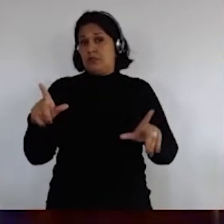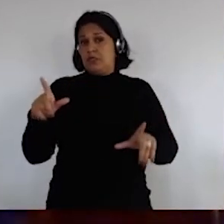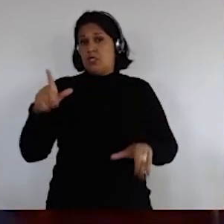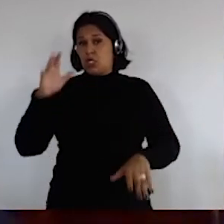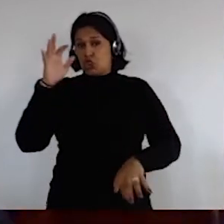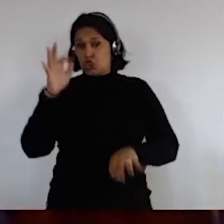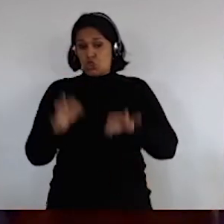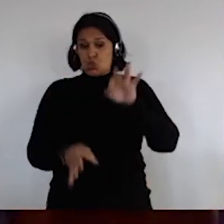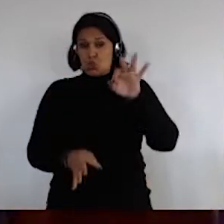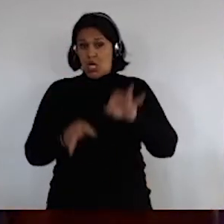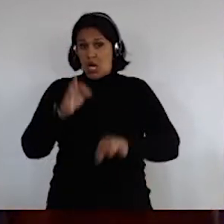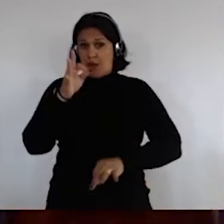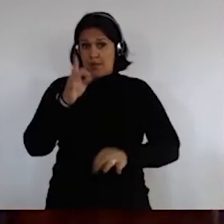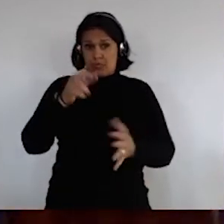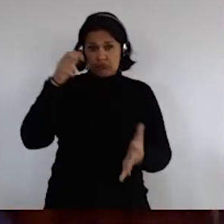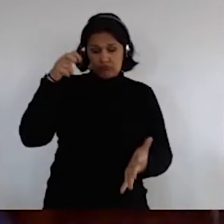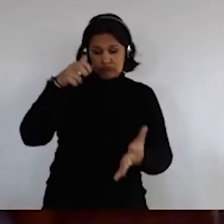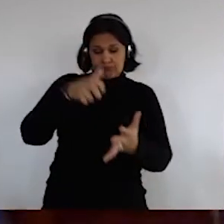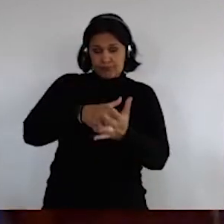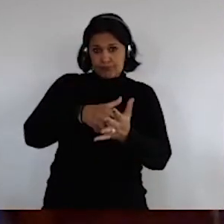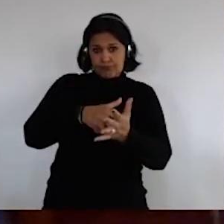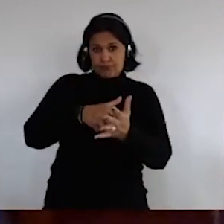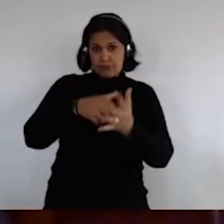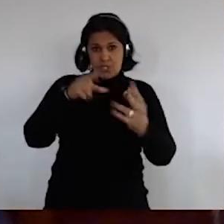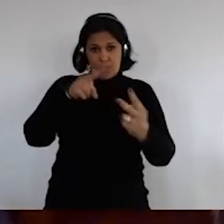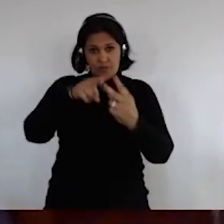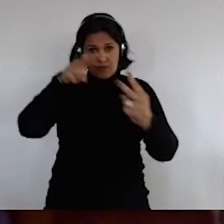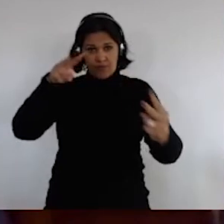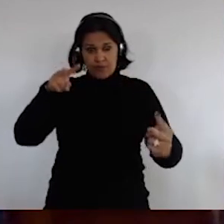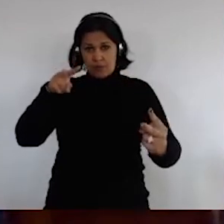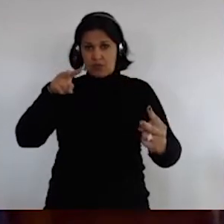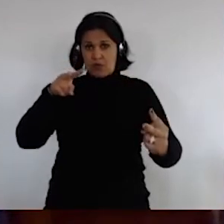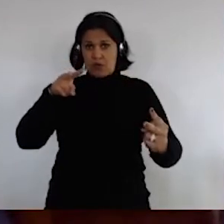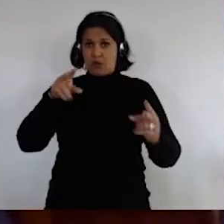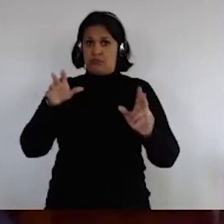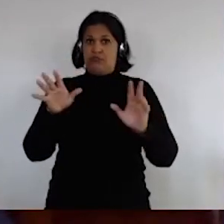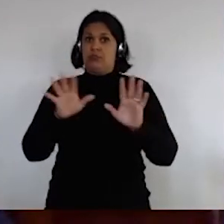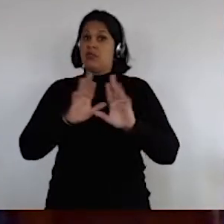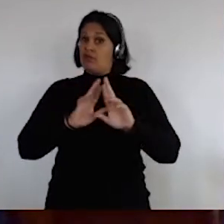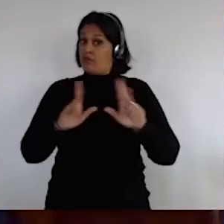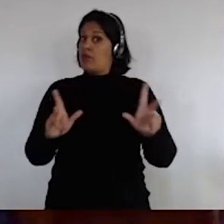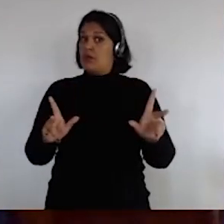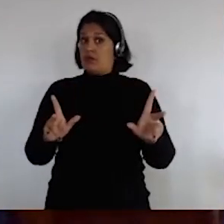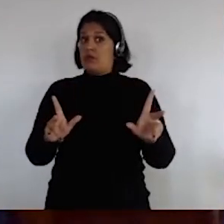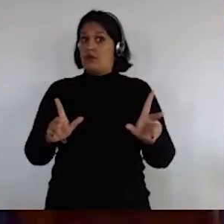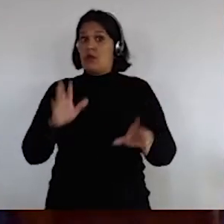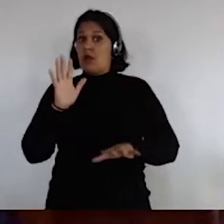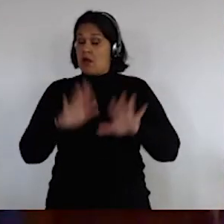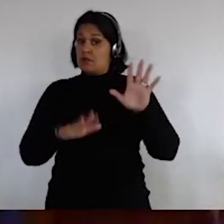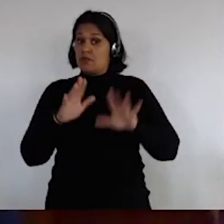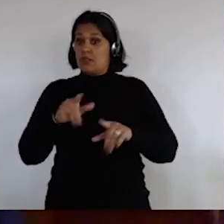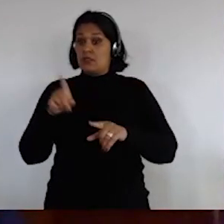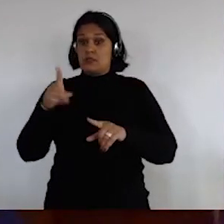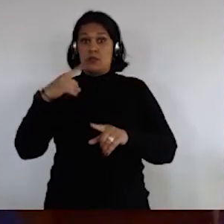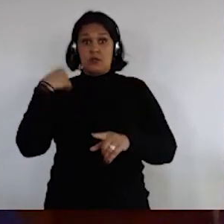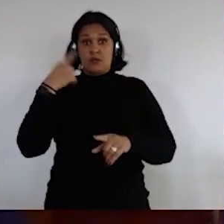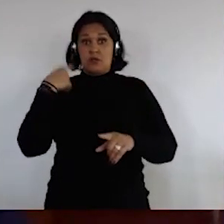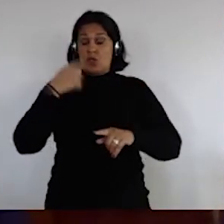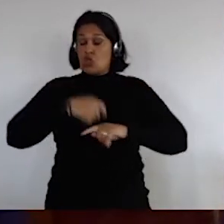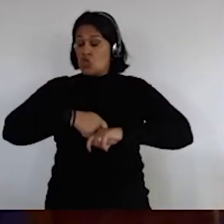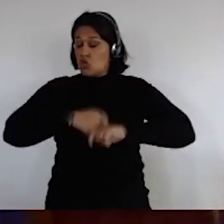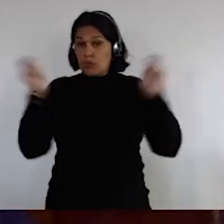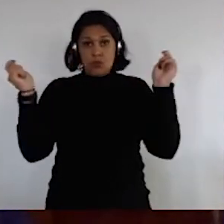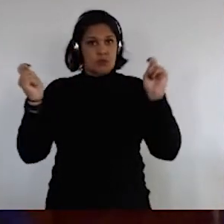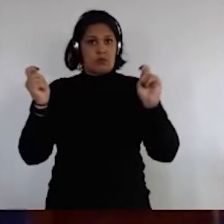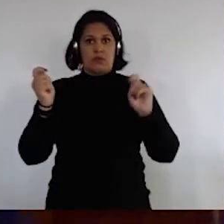julgamentos virtuais, aqueles aonde não há possibilidade do advogado